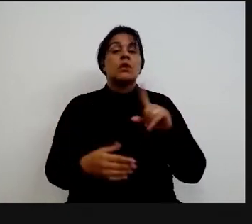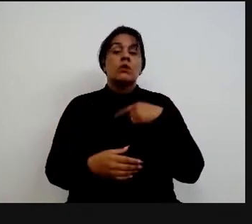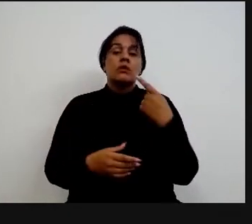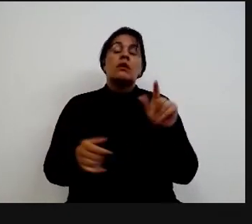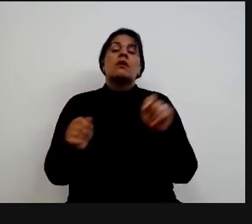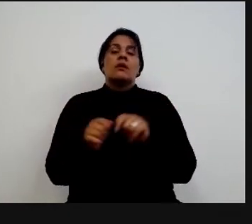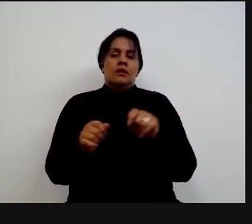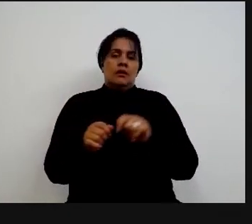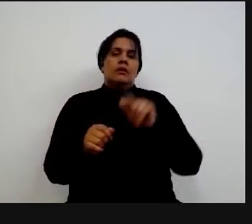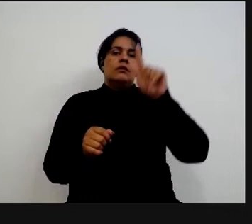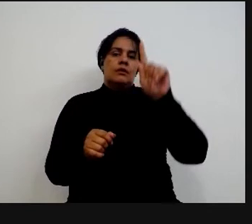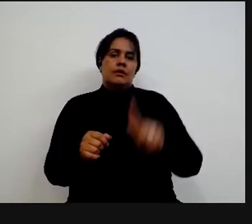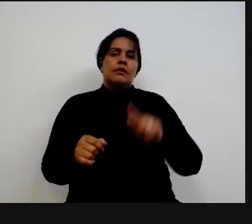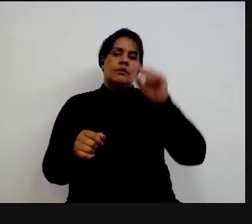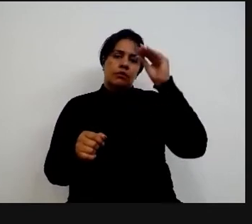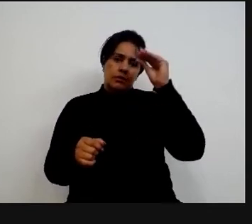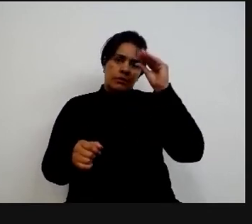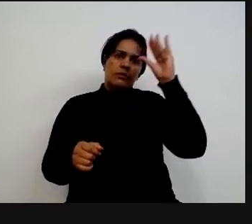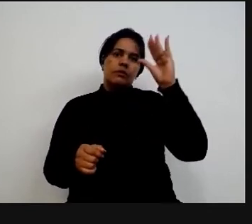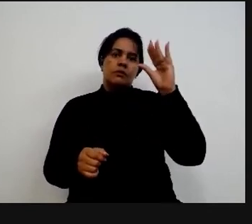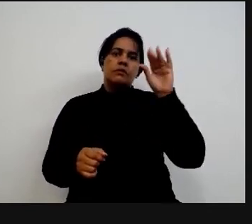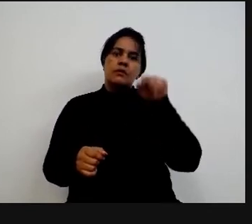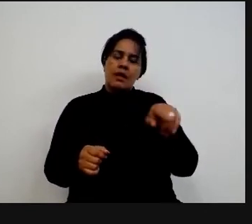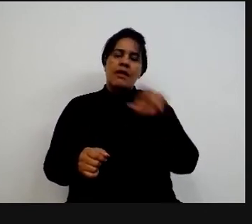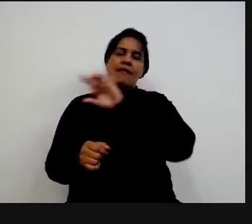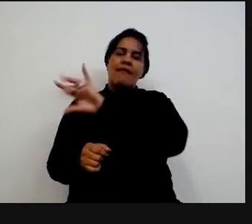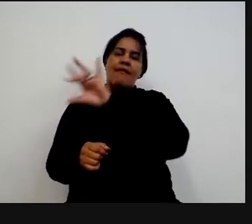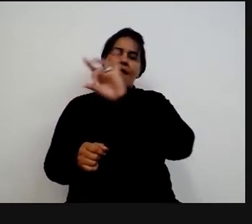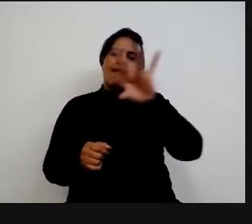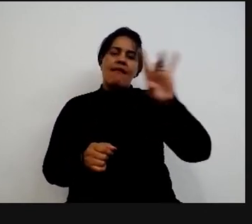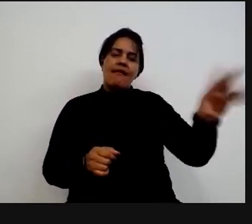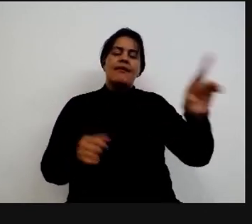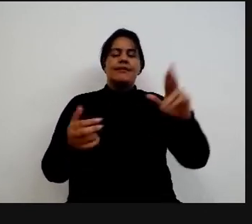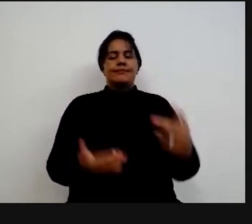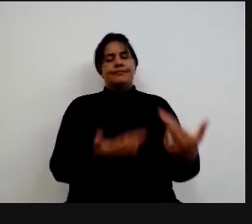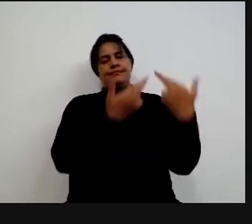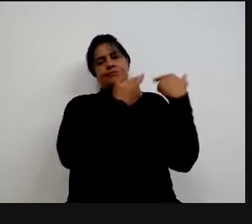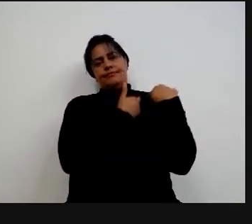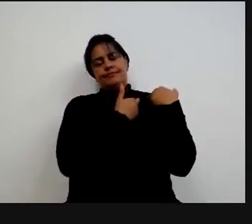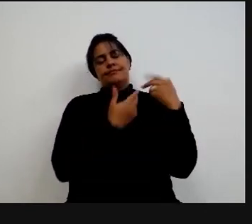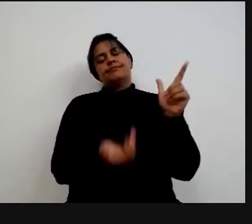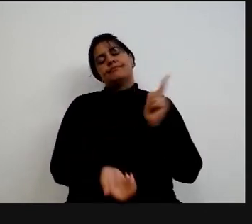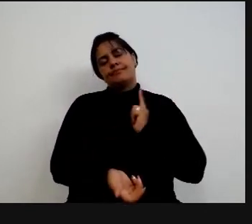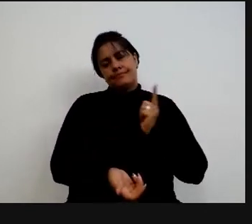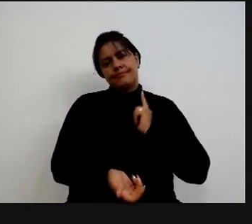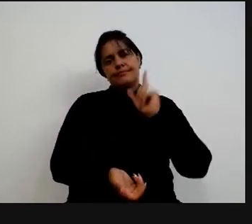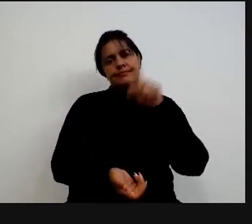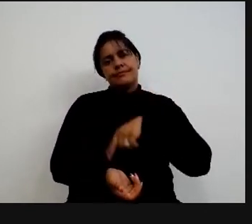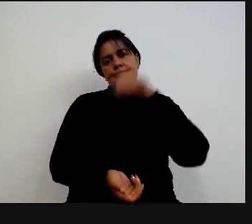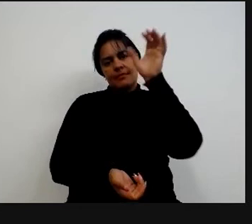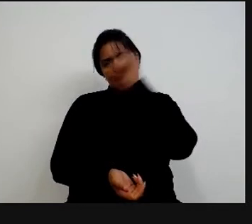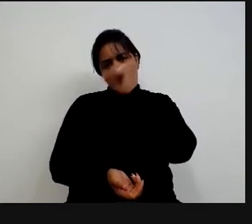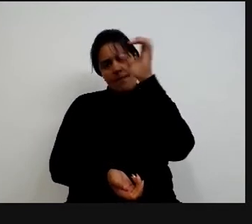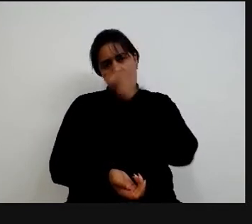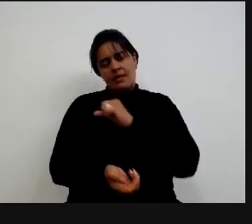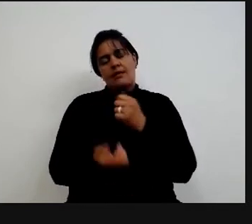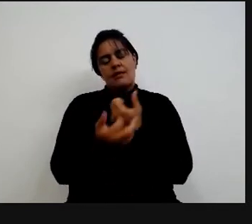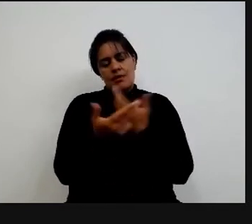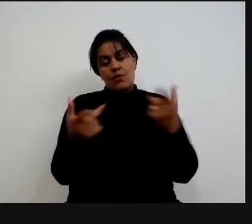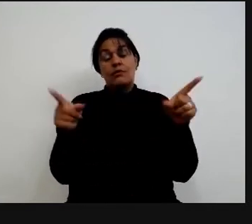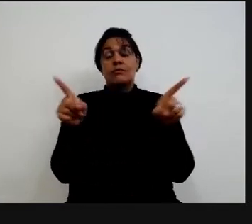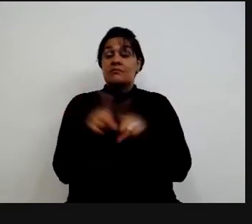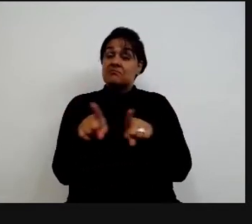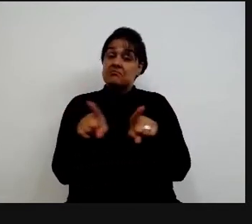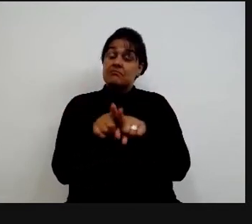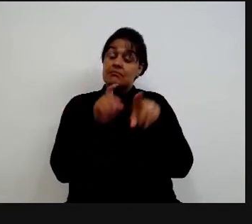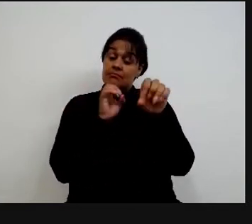E a gestão do conhecimento, ela parte do princípio de que cada um é responsável por aprender o conteúdo, mas também de ensinar, porque